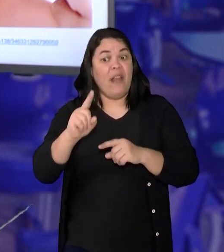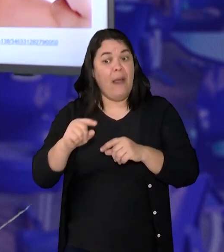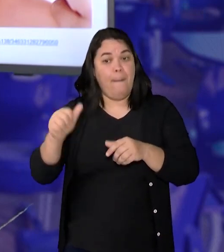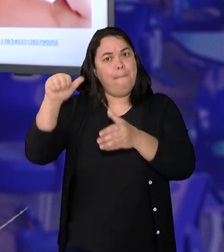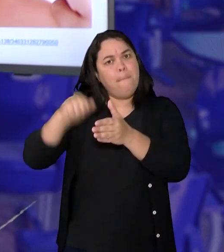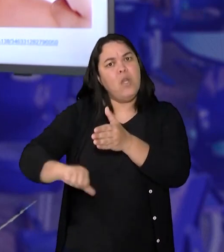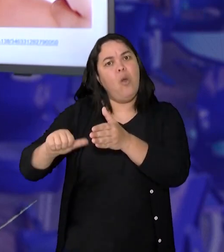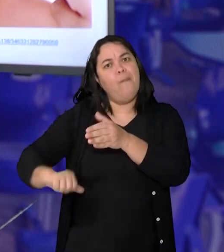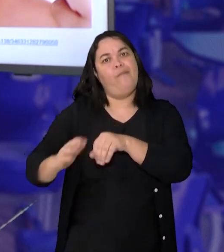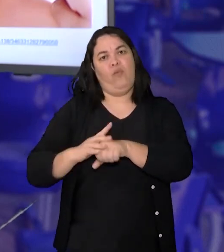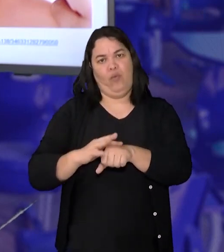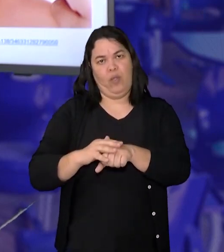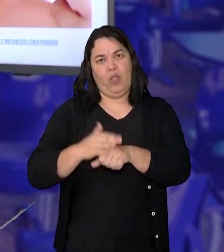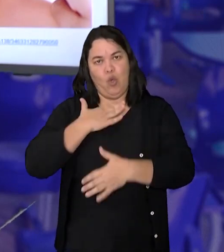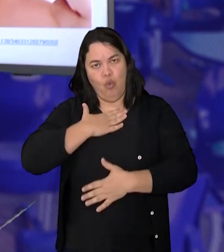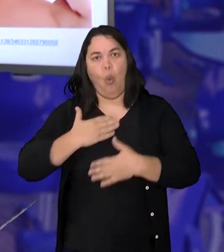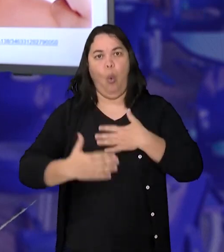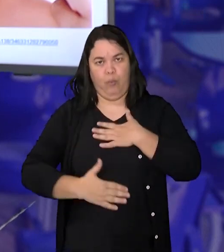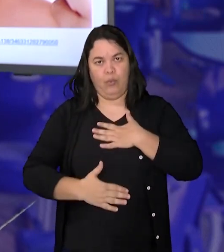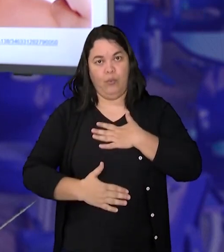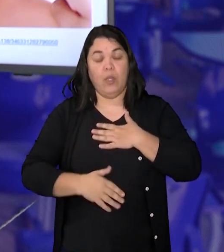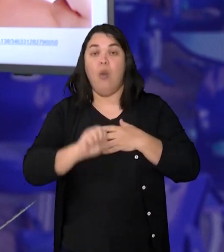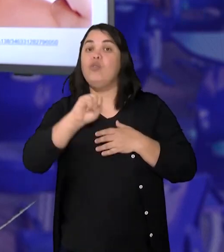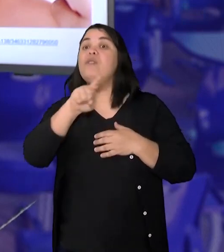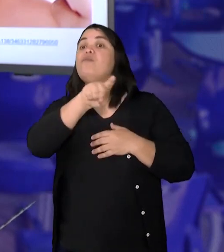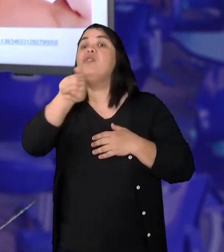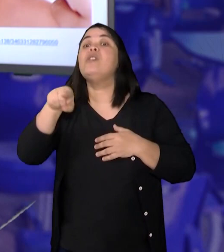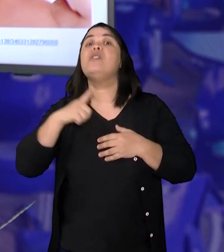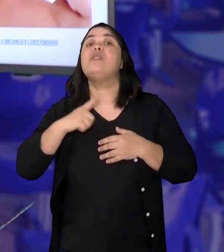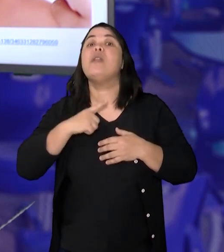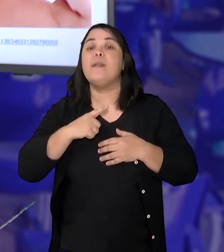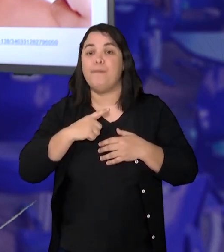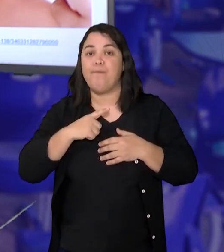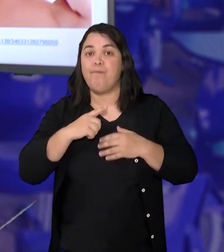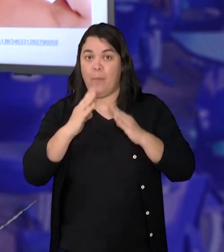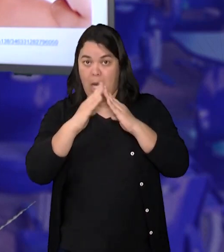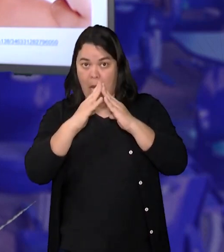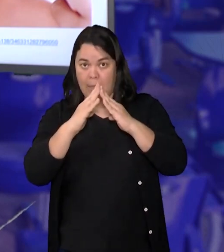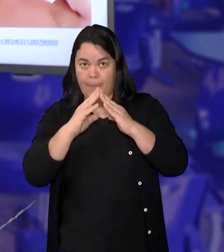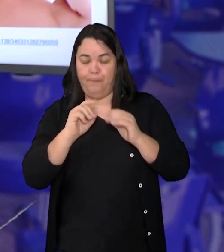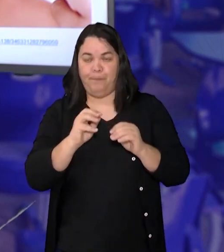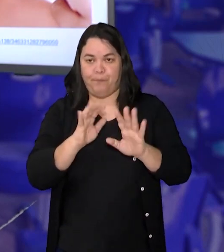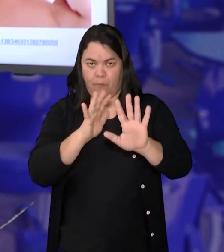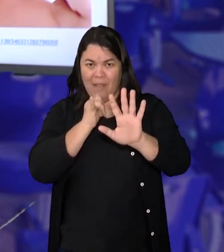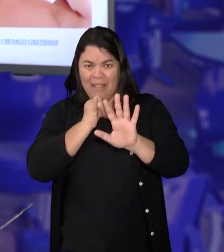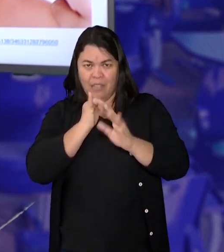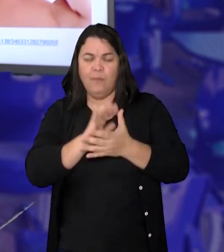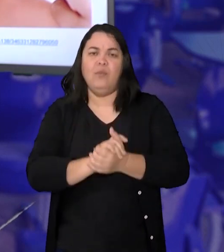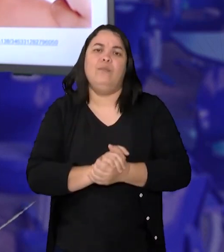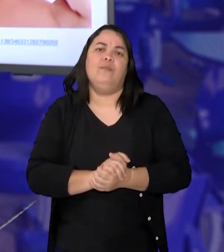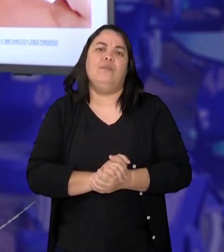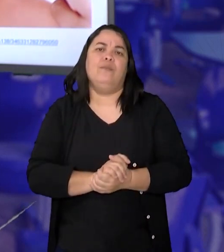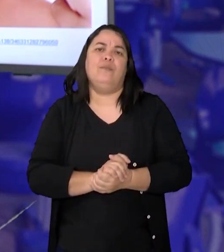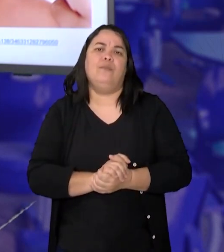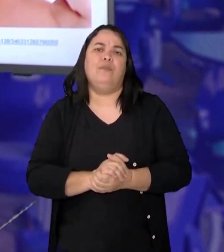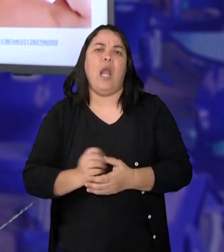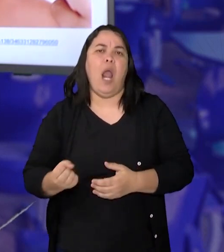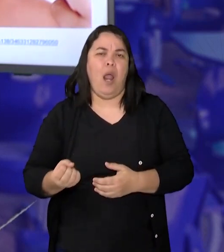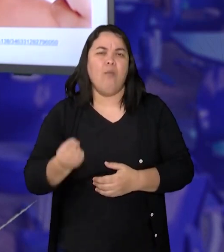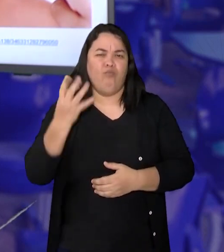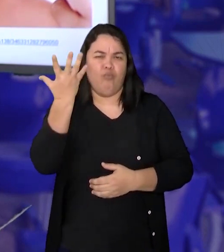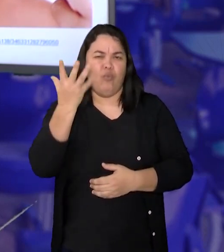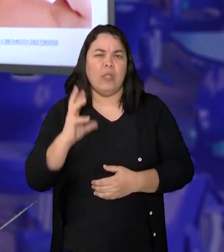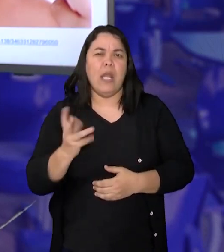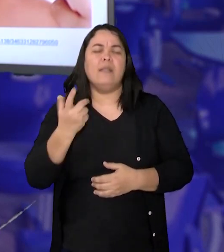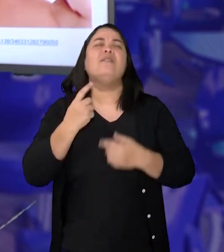uma doença que eu tenha. Então, pessoal, se vocês têm aí em casa, por exemplo, uma coisa que acontece muito, infelizmente, tô com uma